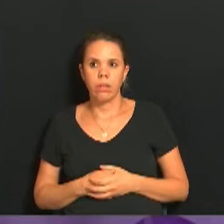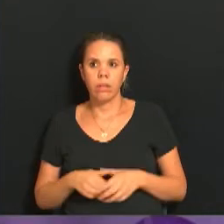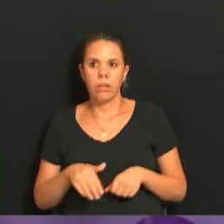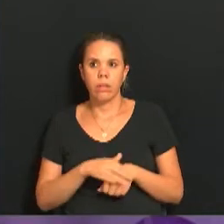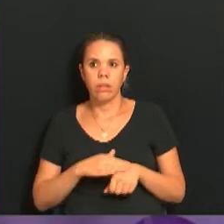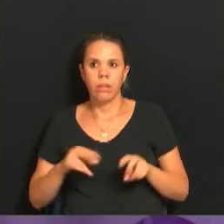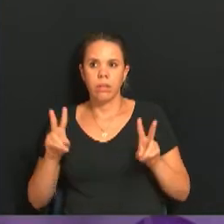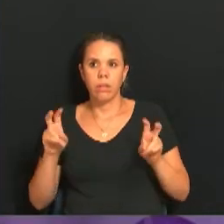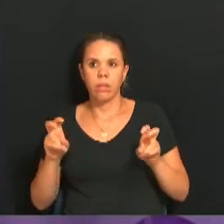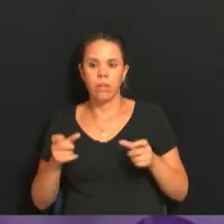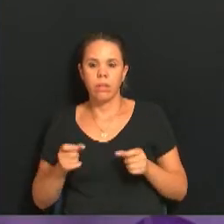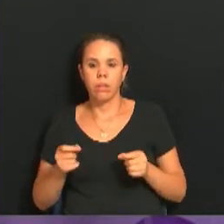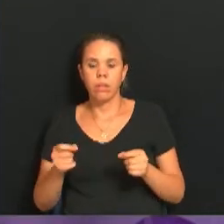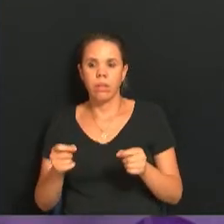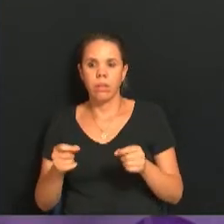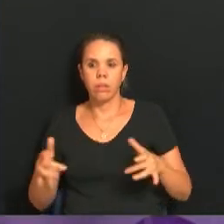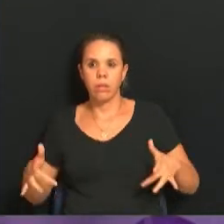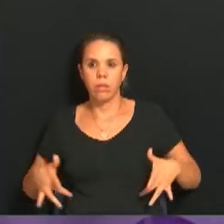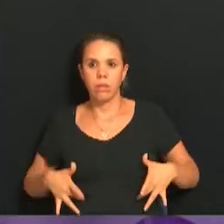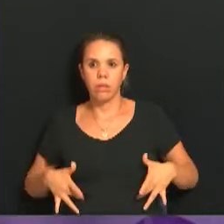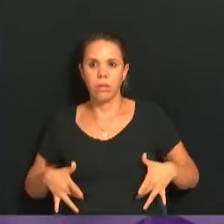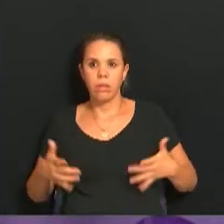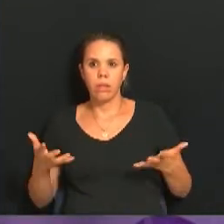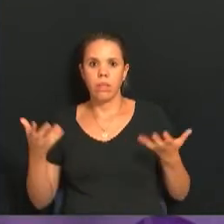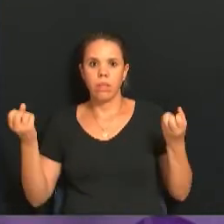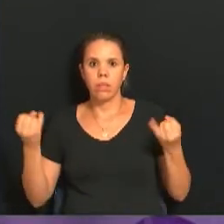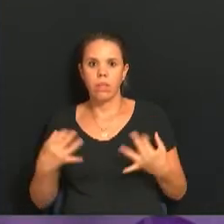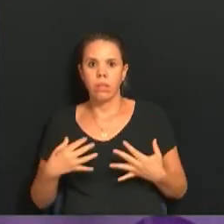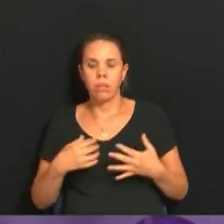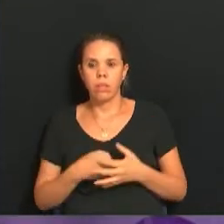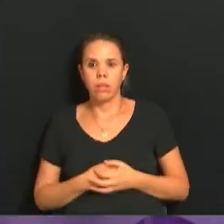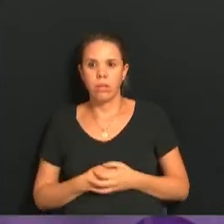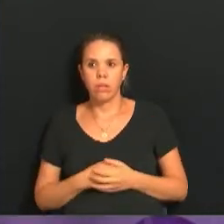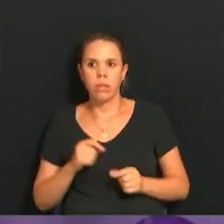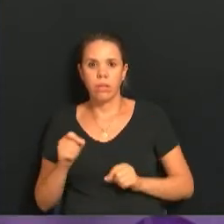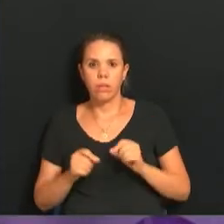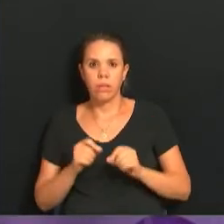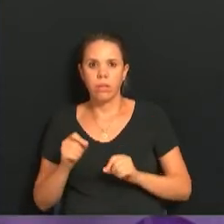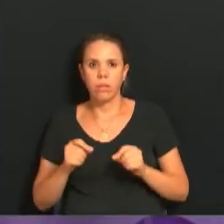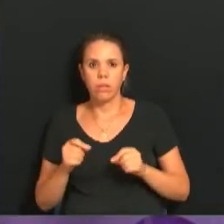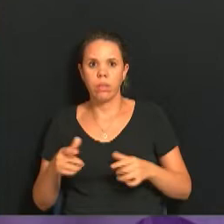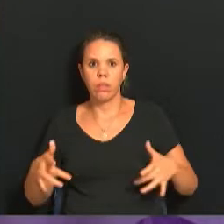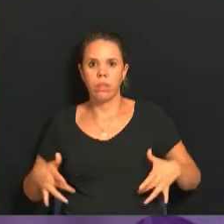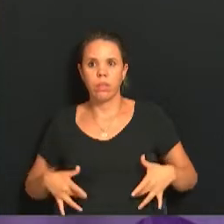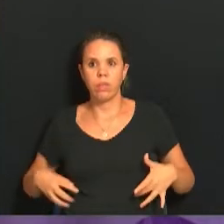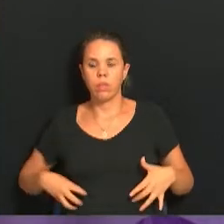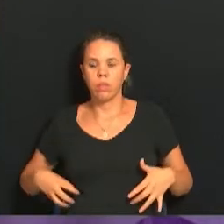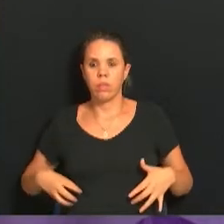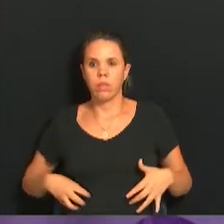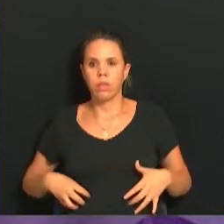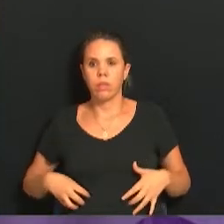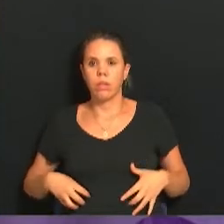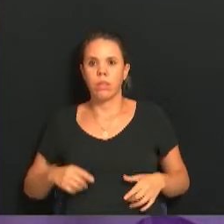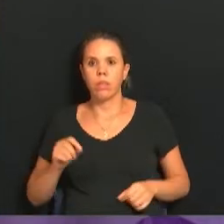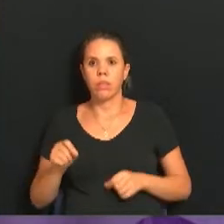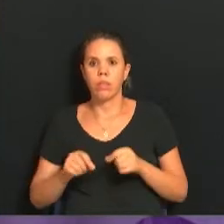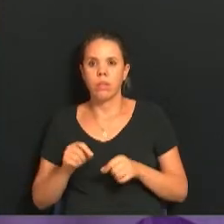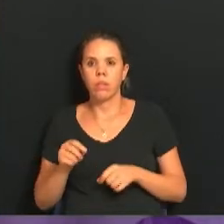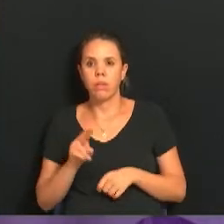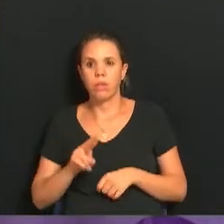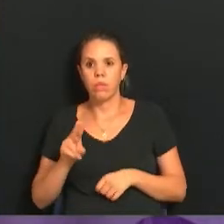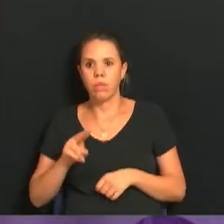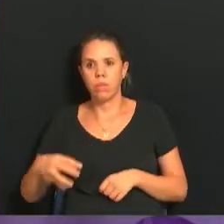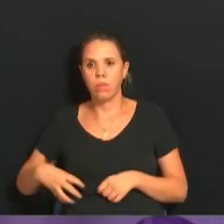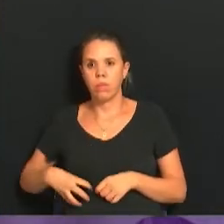sobre câncer renal, eu quero que o senhor me explique para que serve o rim. Qual que é a função dele no nosso órgão para a